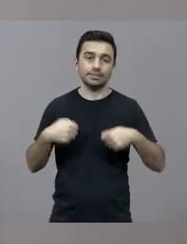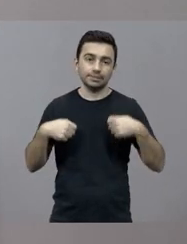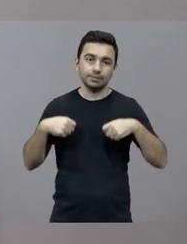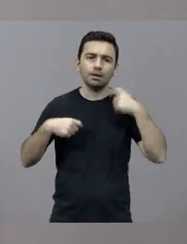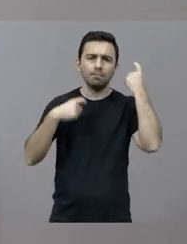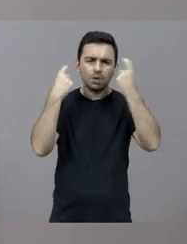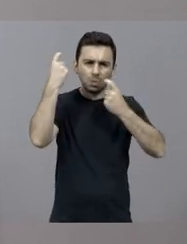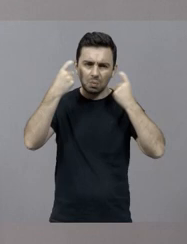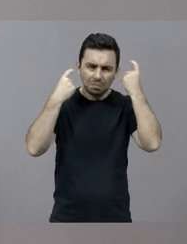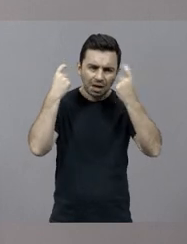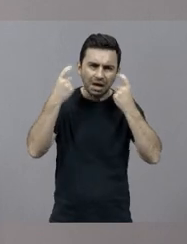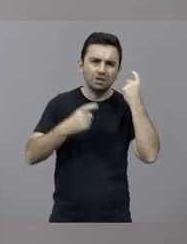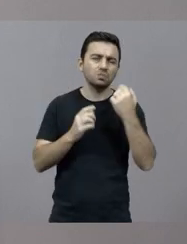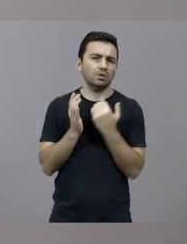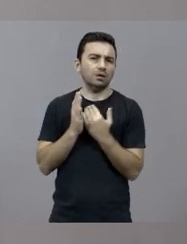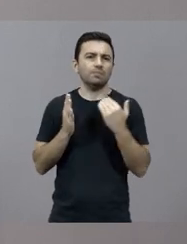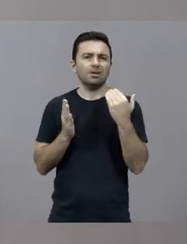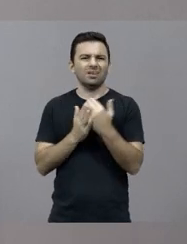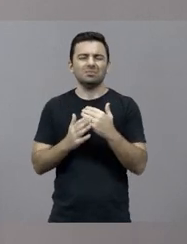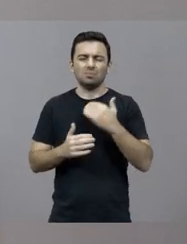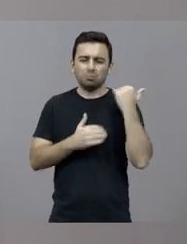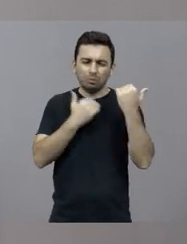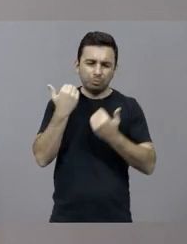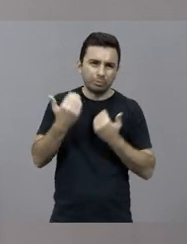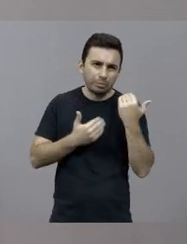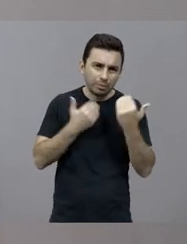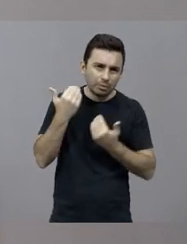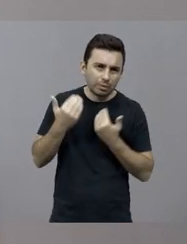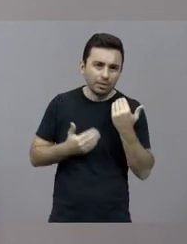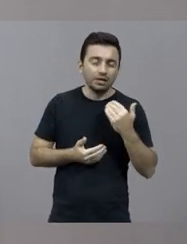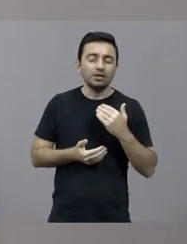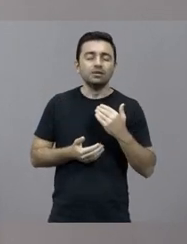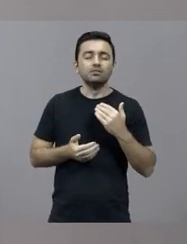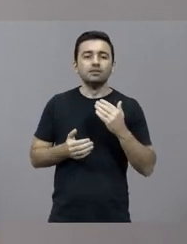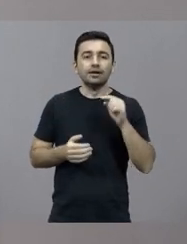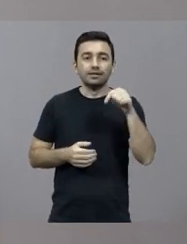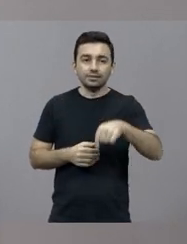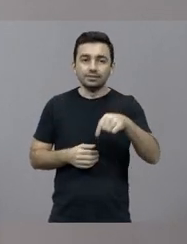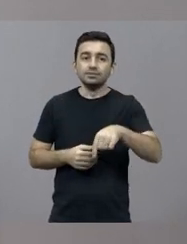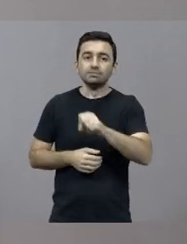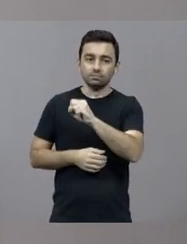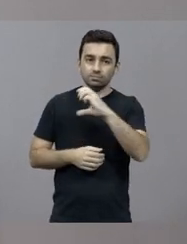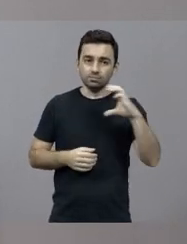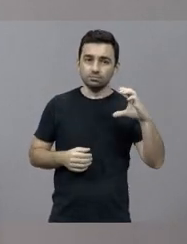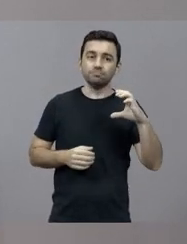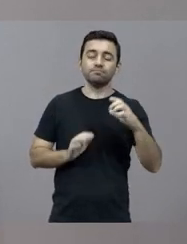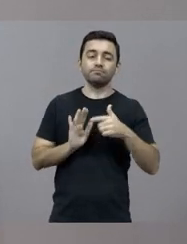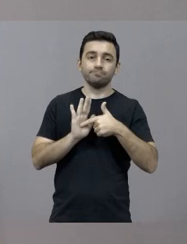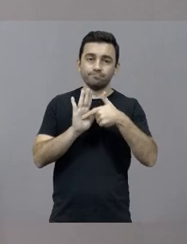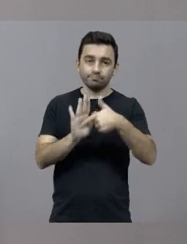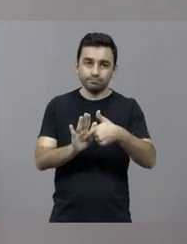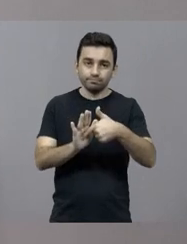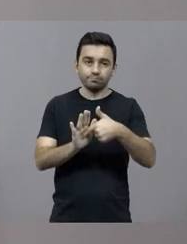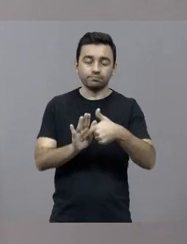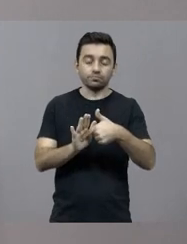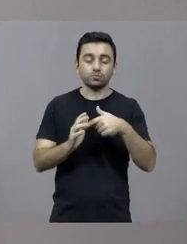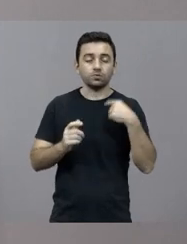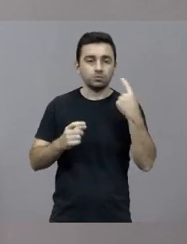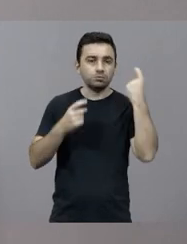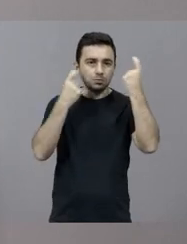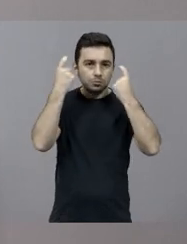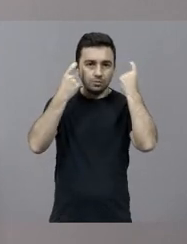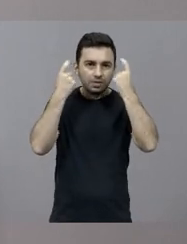preocupação grande. Já tem morte registrada em Santa Catarina também pela dengue, e isso preocupa.